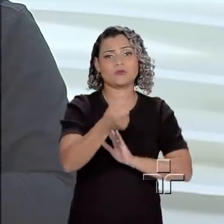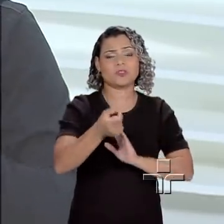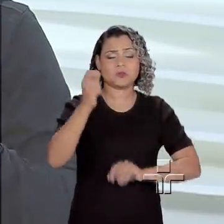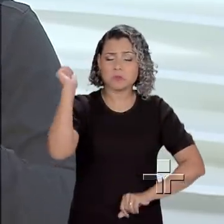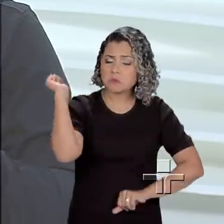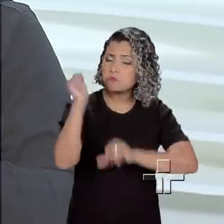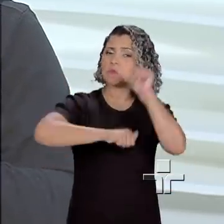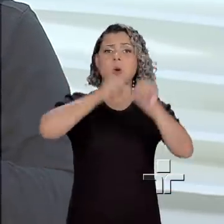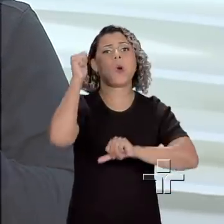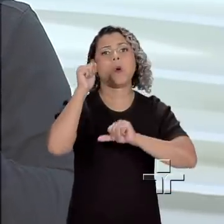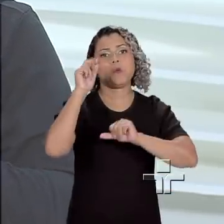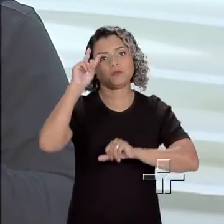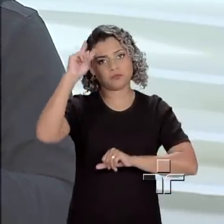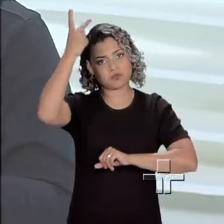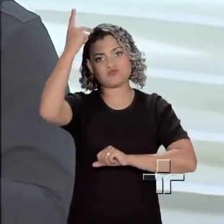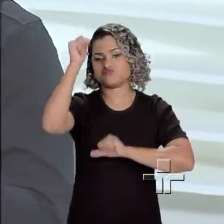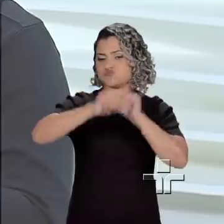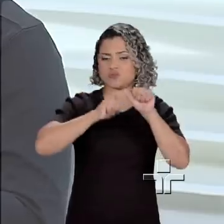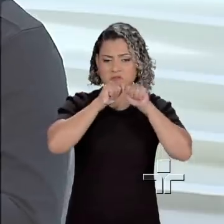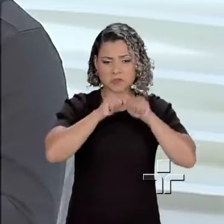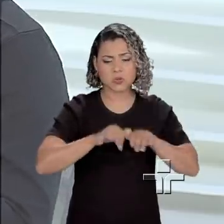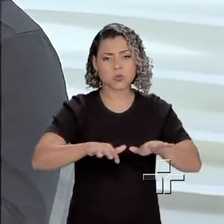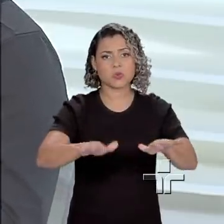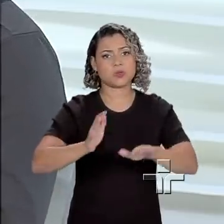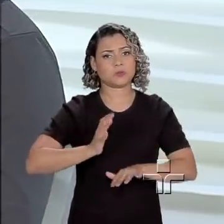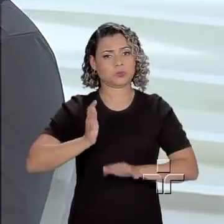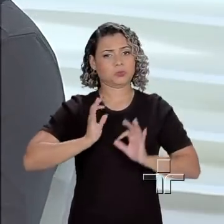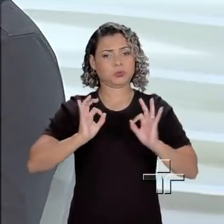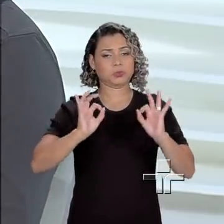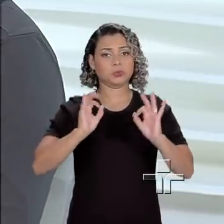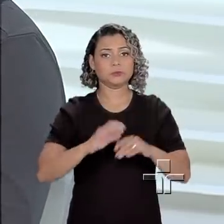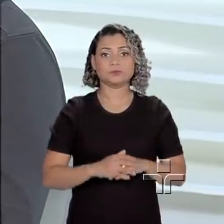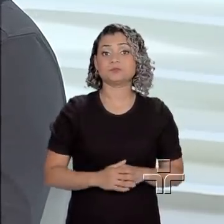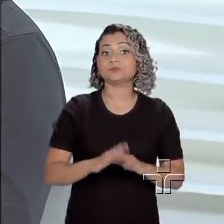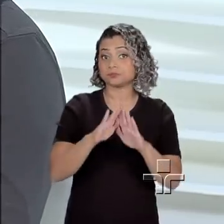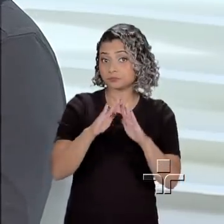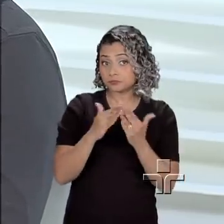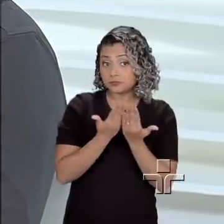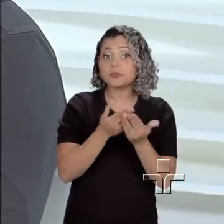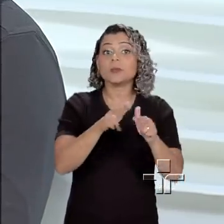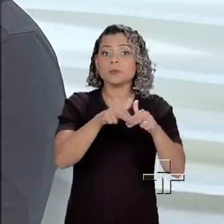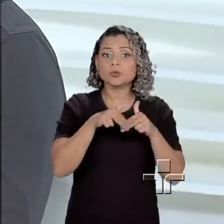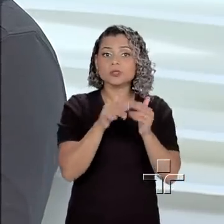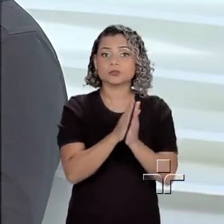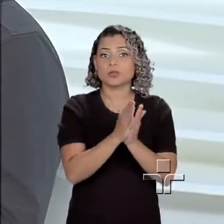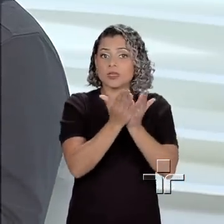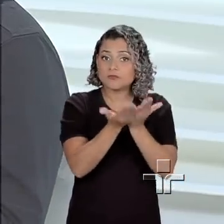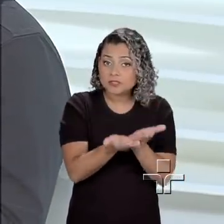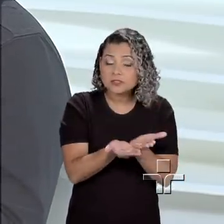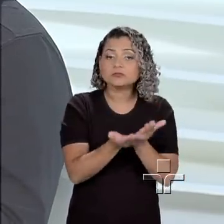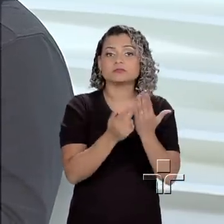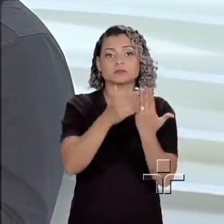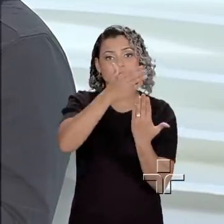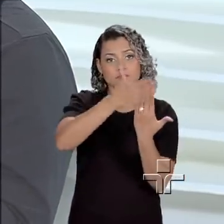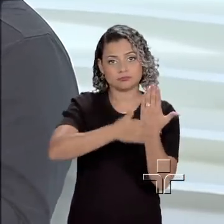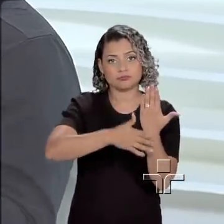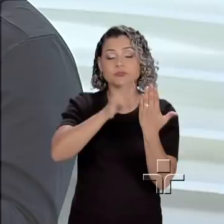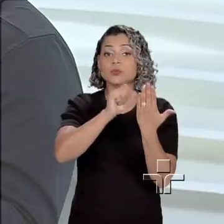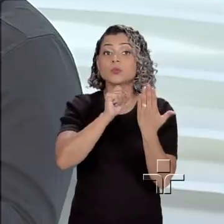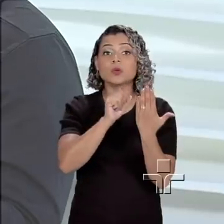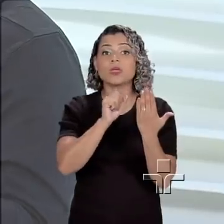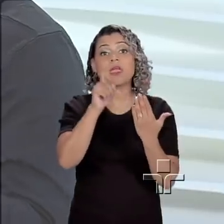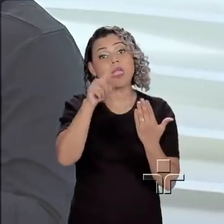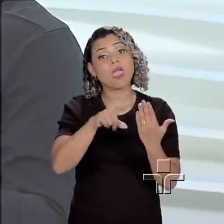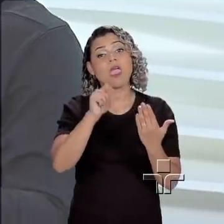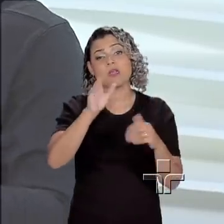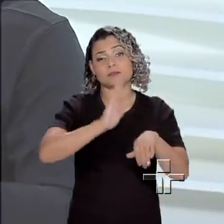A primeira coisa a dizer é o seguinte: a Standard Oil, de Rockefeller e sócios, ela era um monopólio, inclusive de